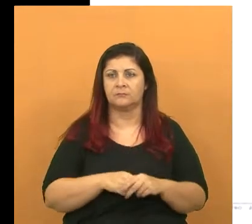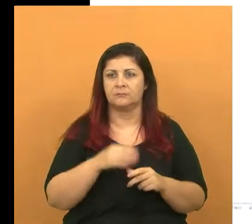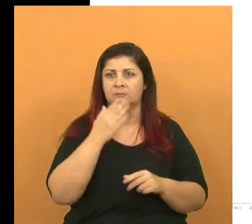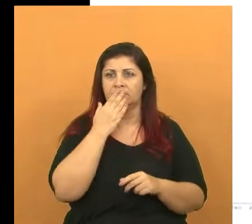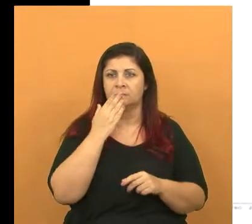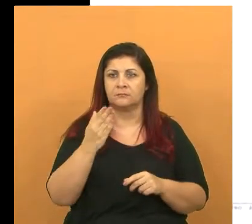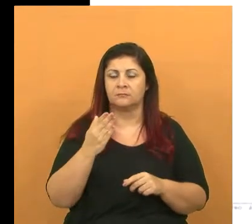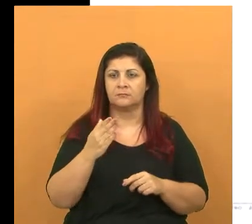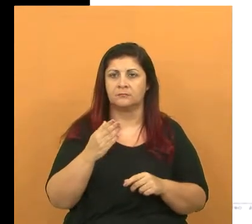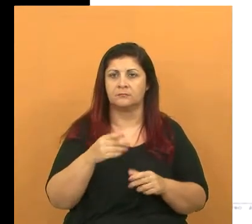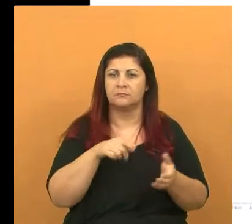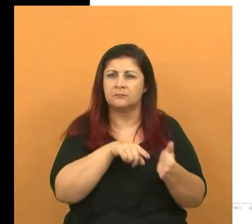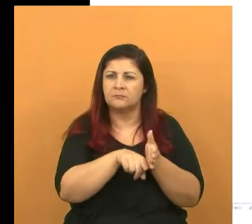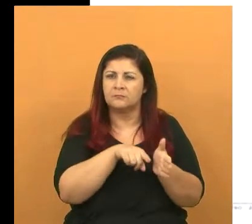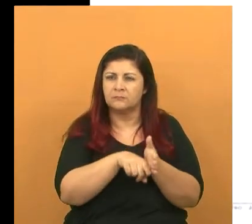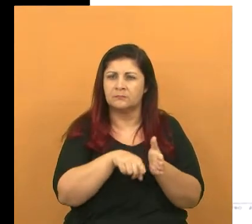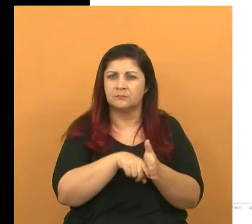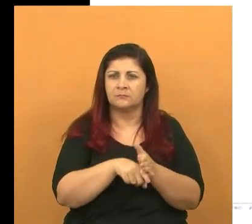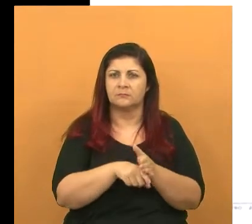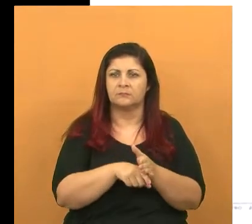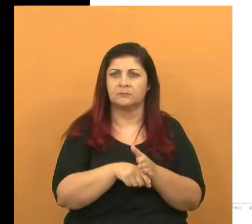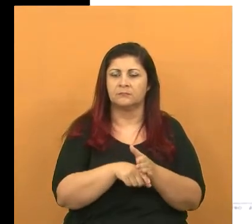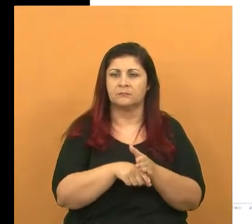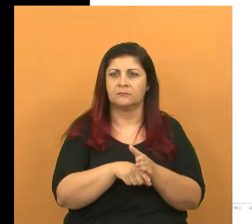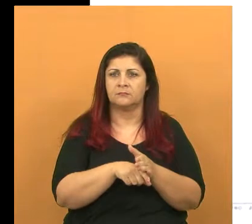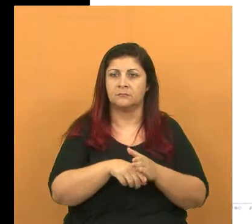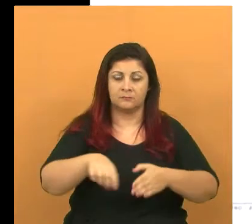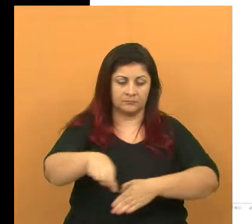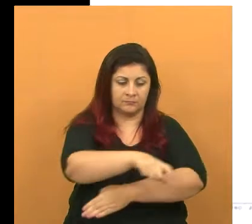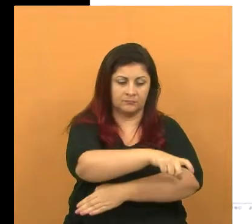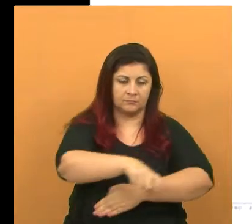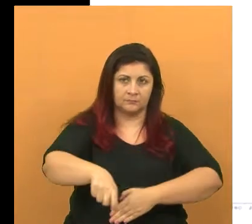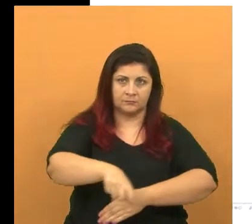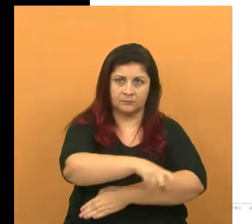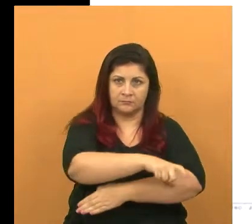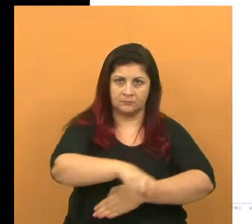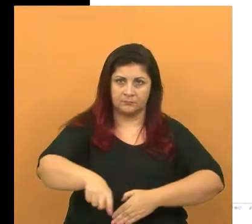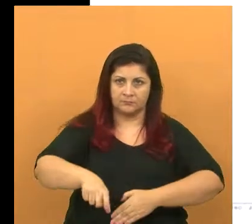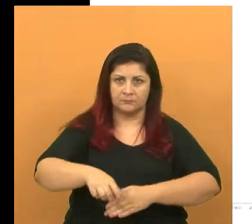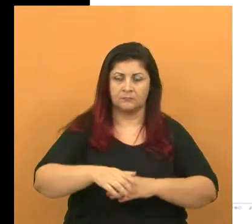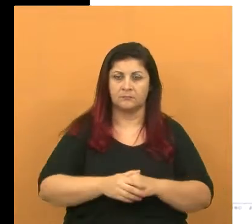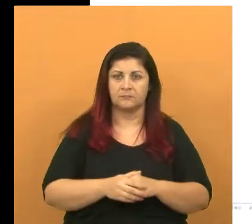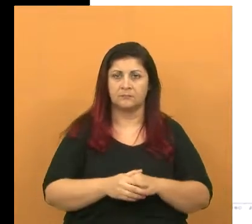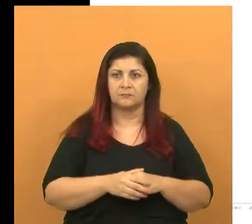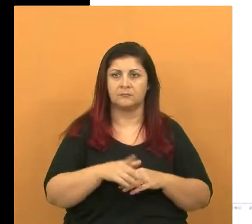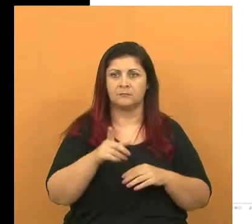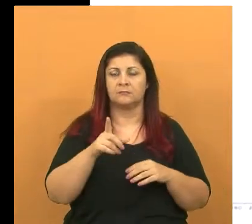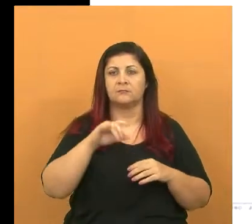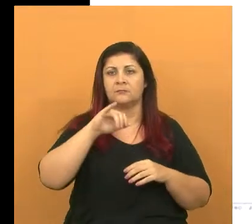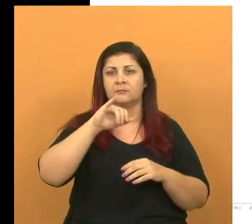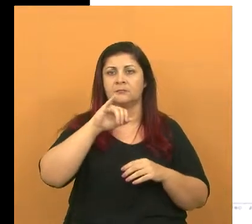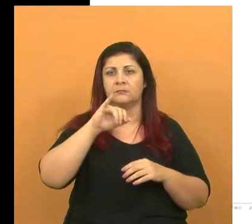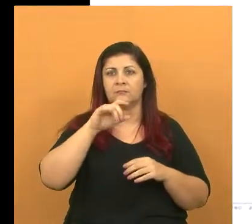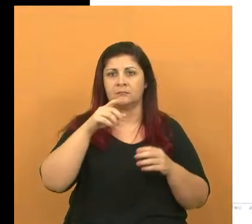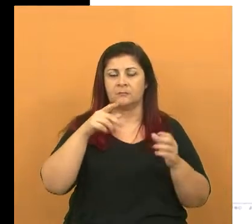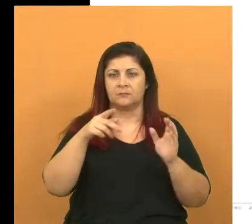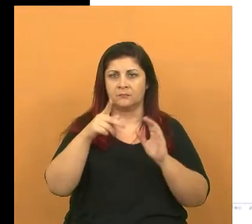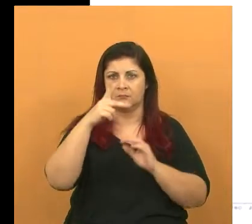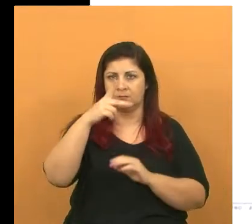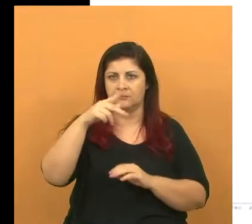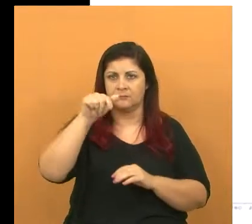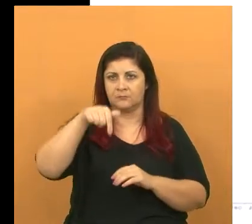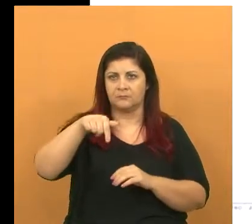estudo de viabilidade para para pavimentação da rodovia josé 1º no parque dos príncipes agora pouco receber